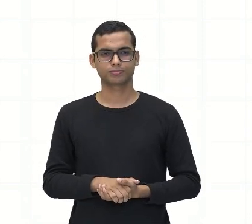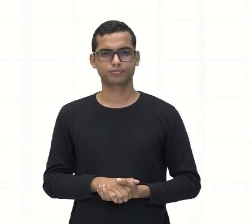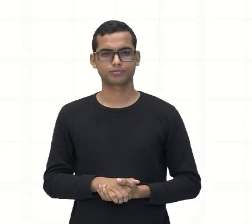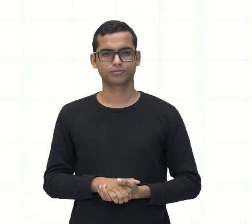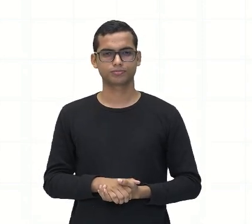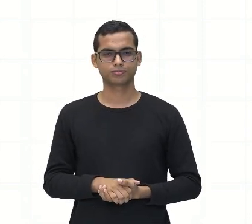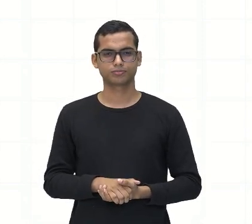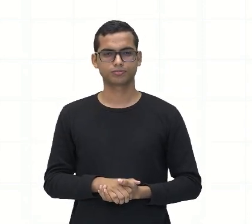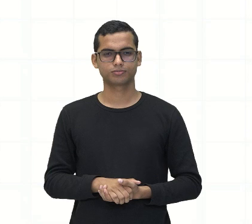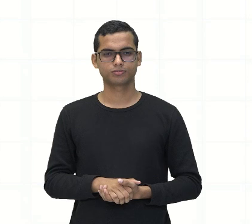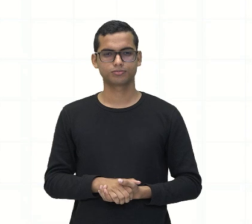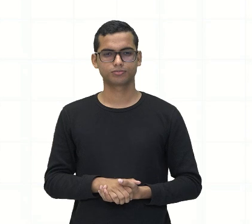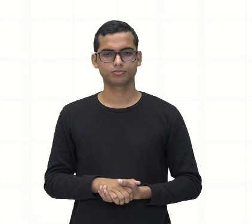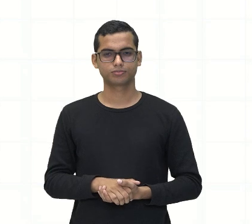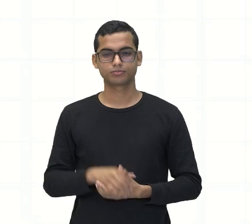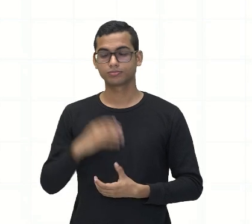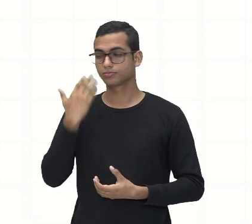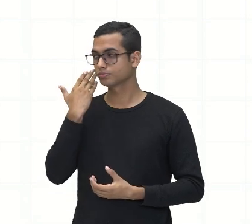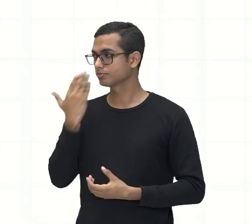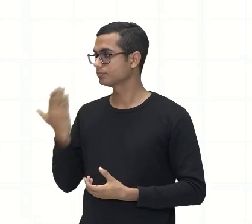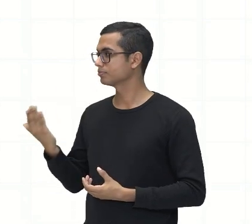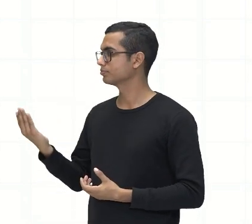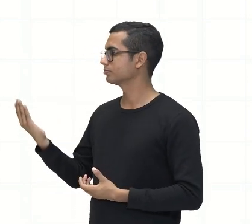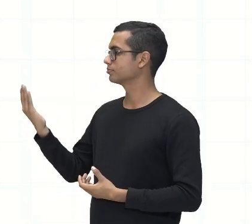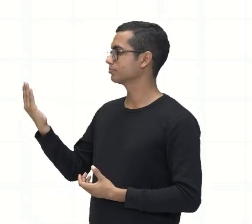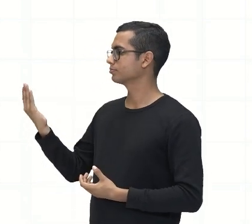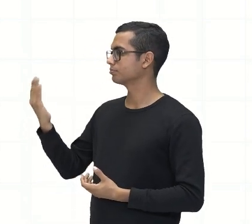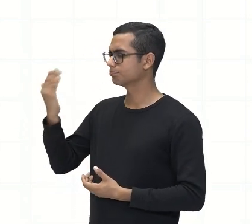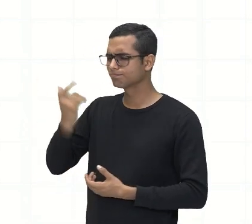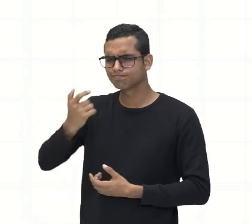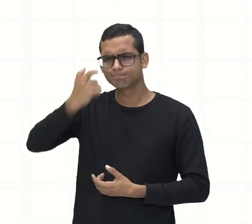essa consciência de que os escritos sagrados, além de serem